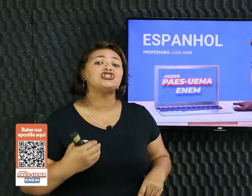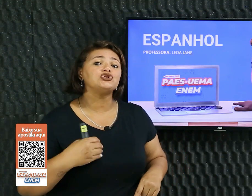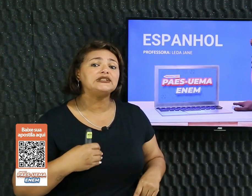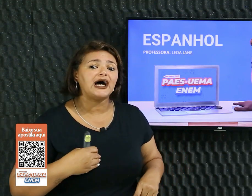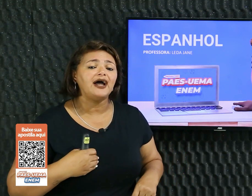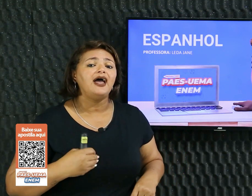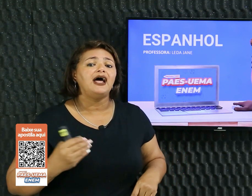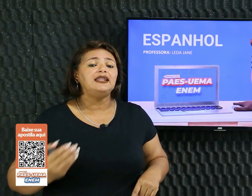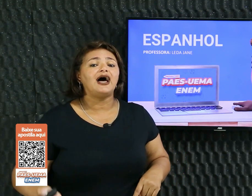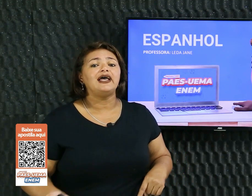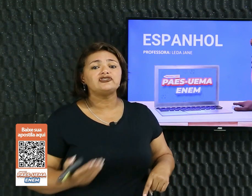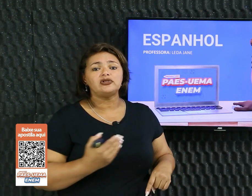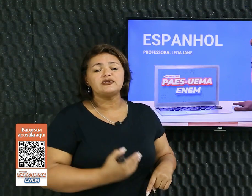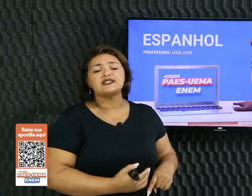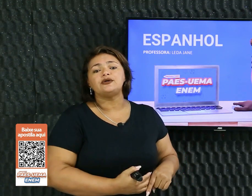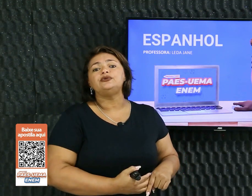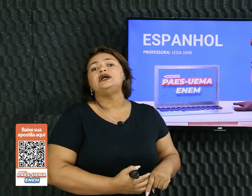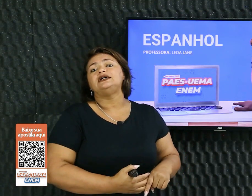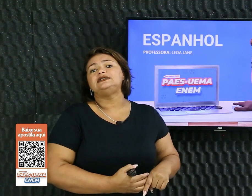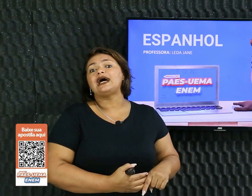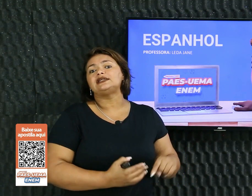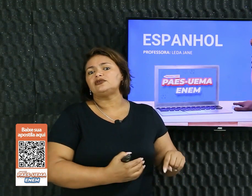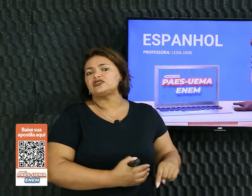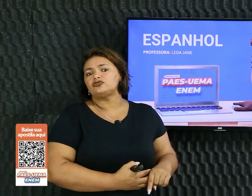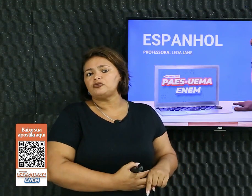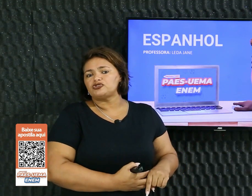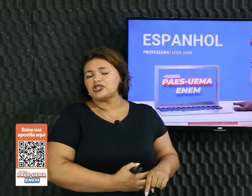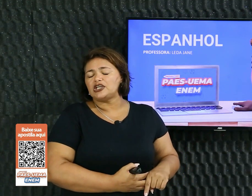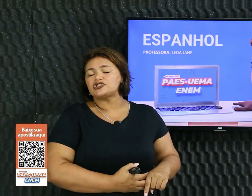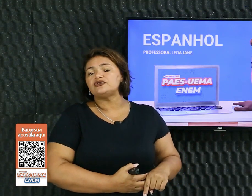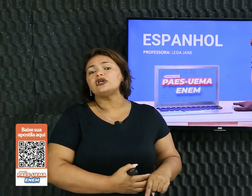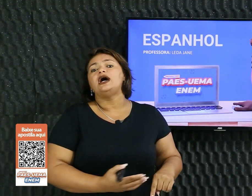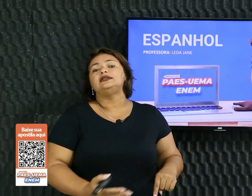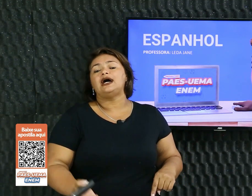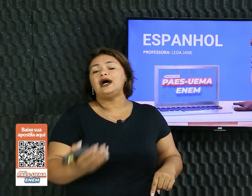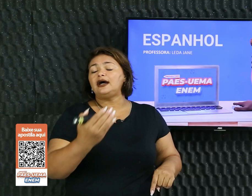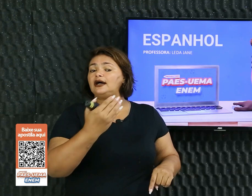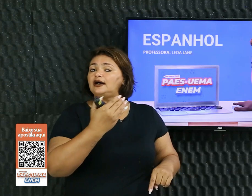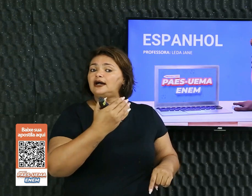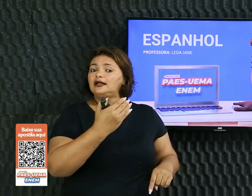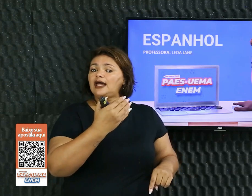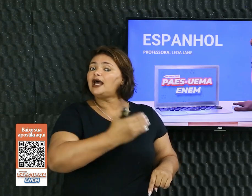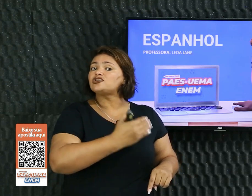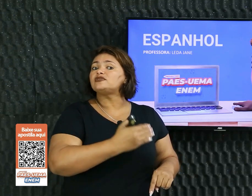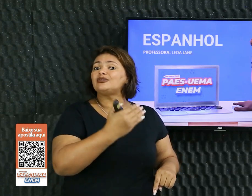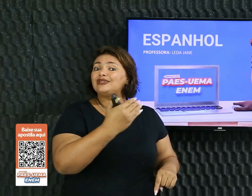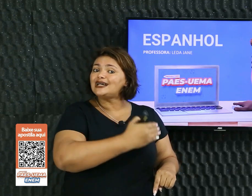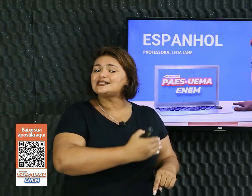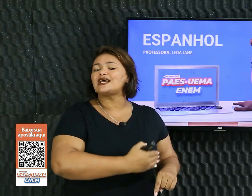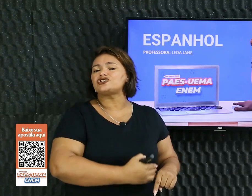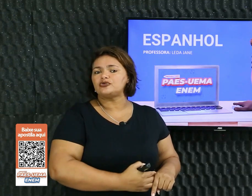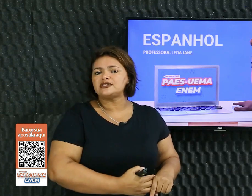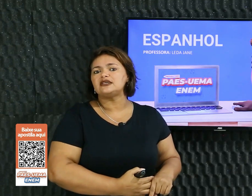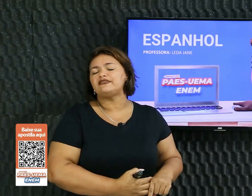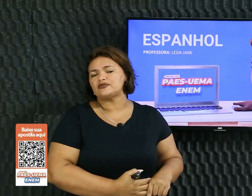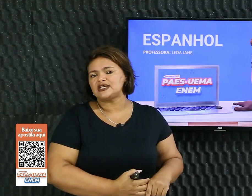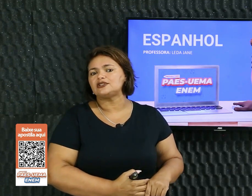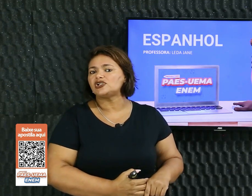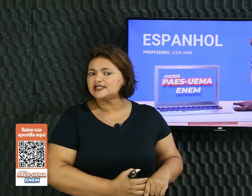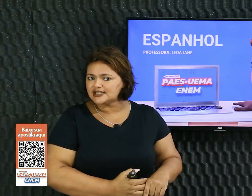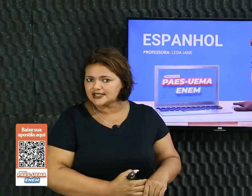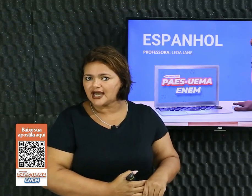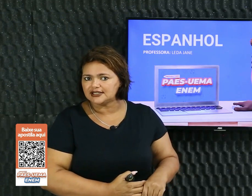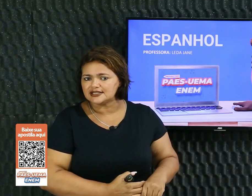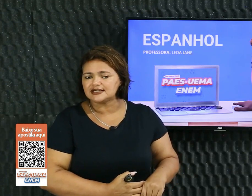me ajudar na resolução da tradução dos meus textos, na resolução das questões que vão